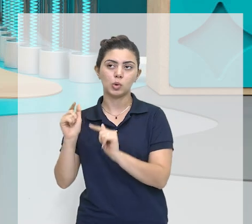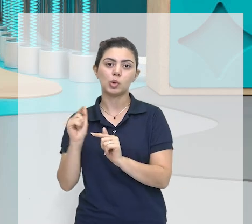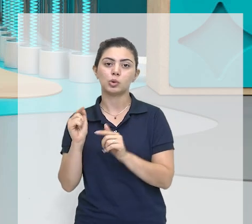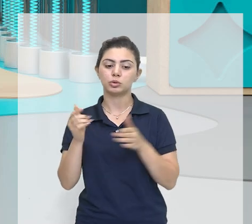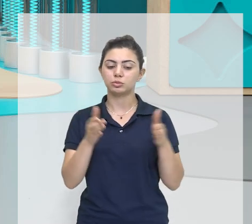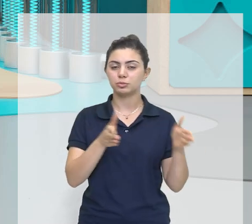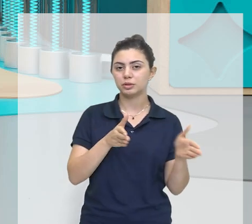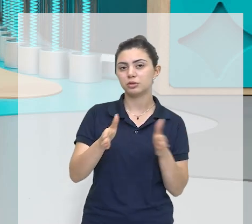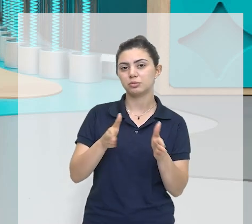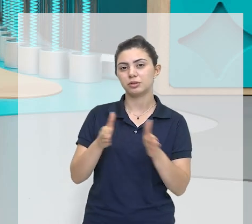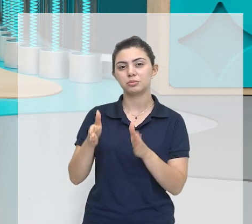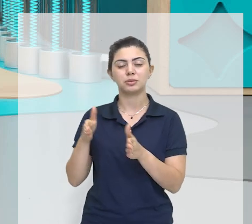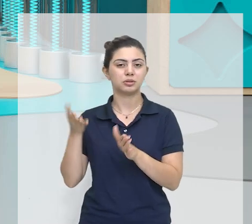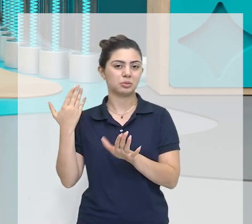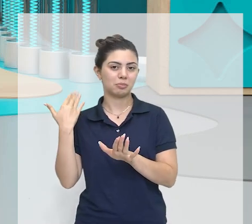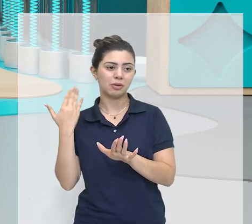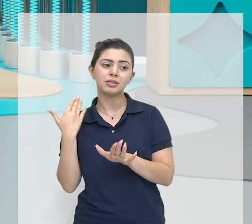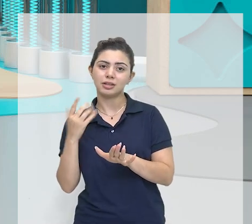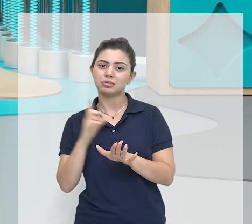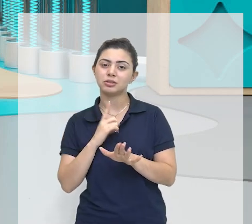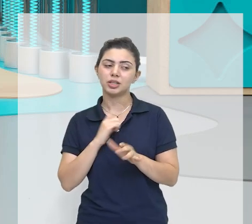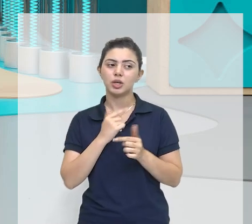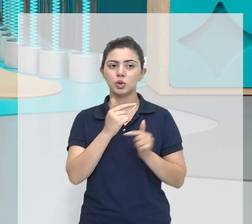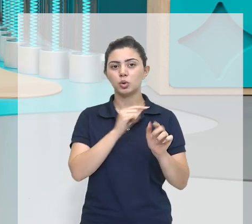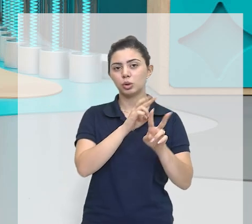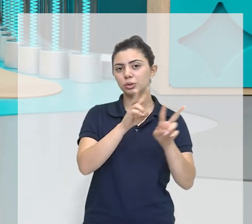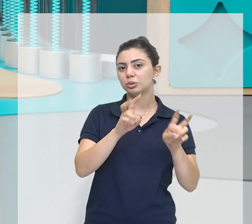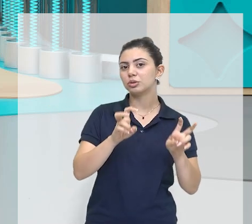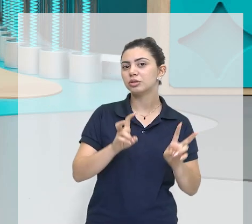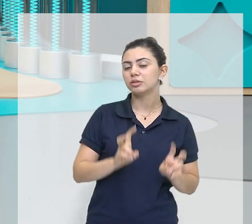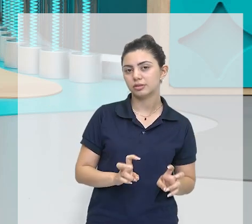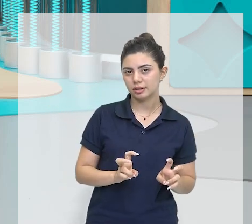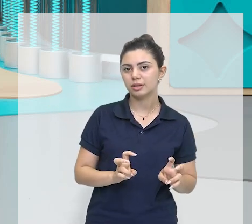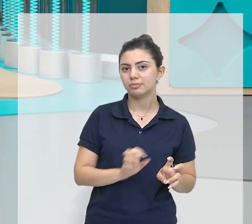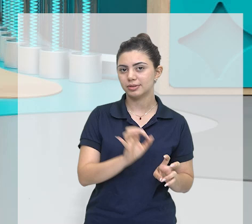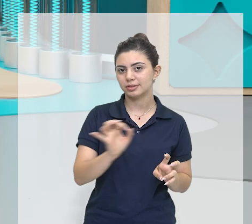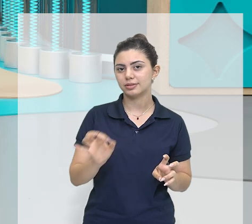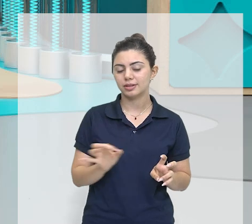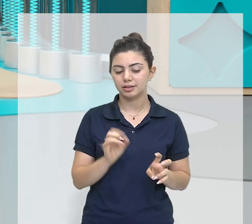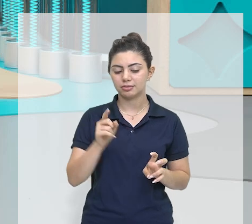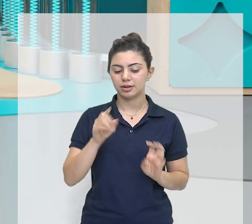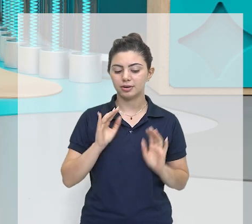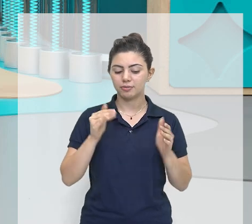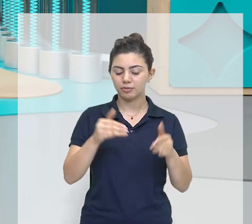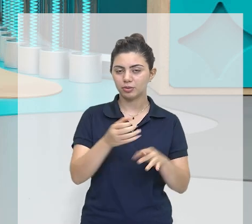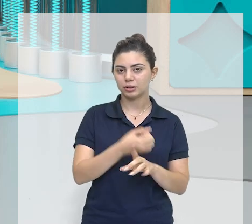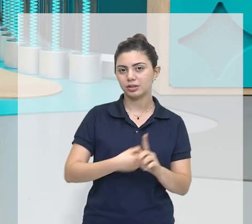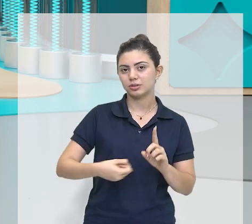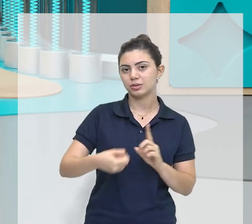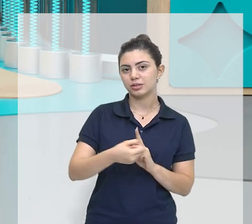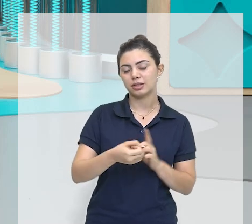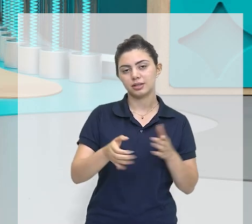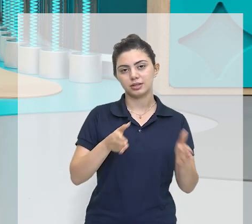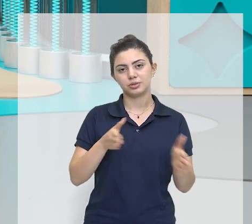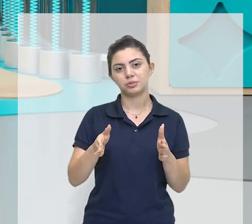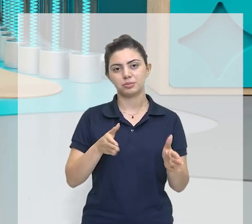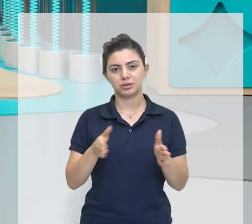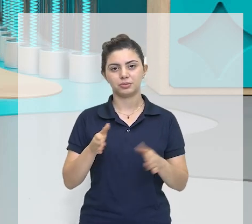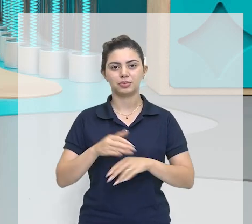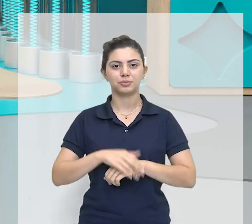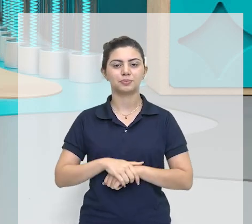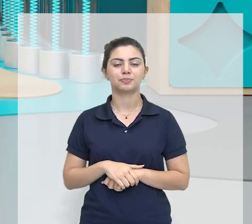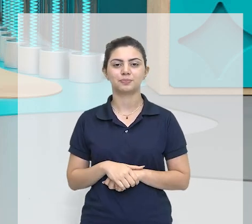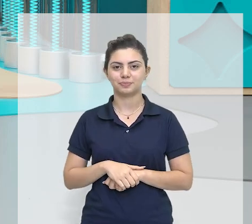escolas literárias mais antigas, elas vão também tratar temas daquela sociedade, daquela época, daquele